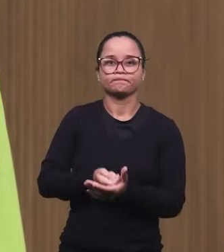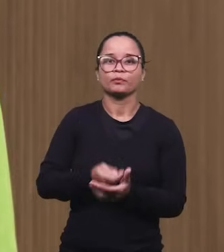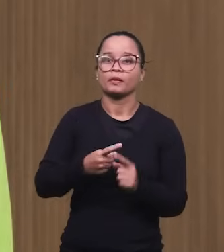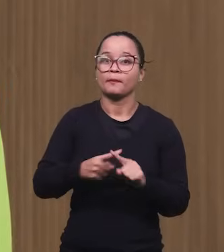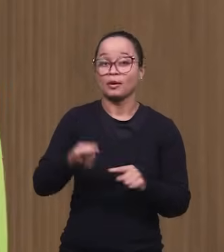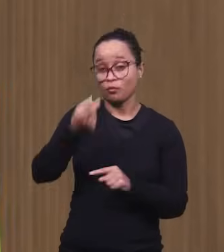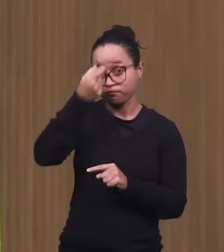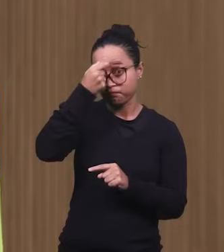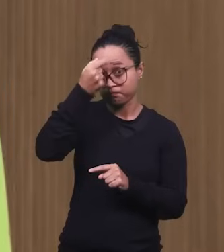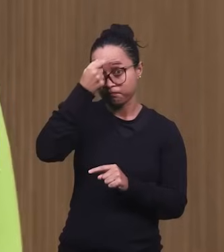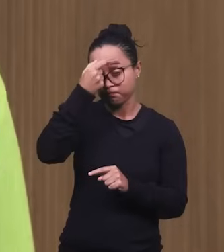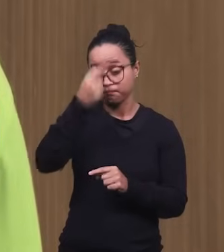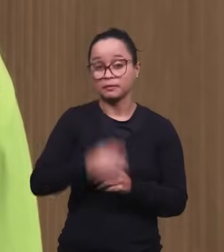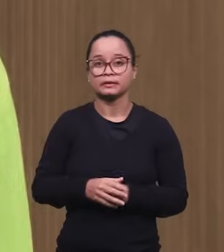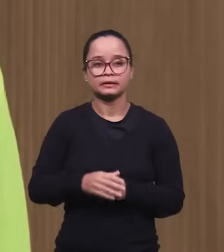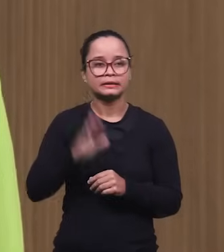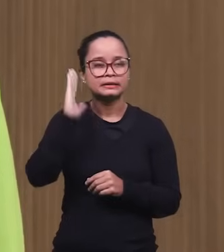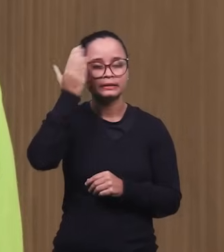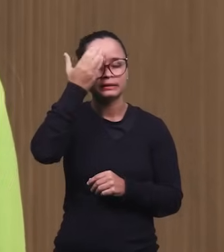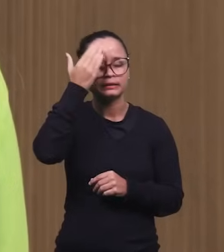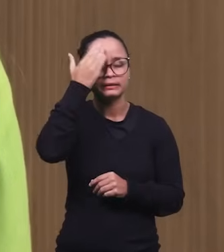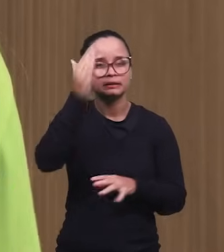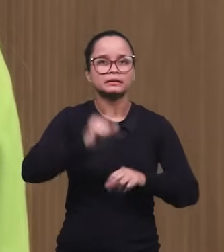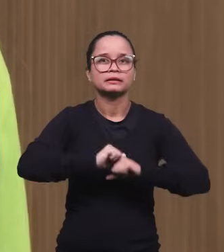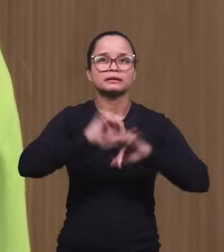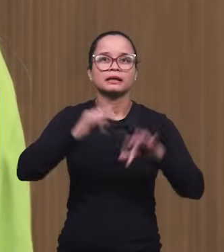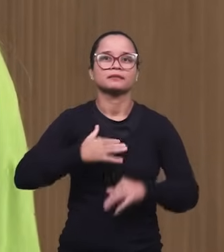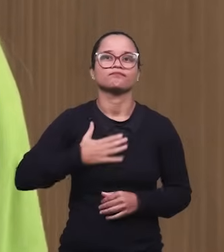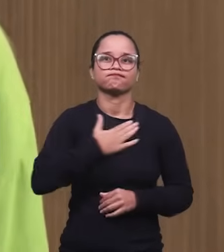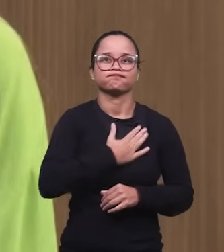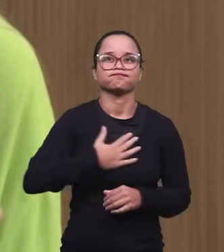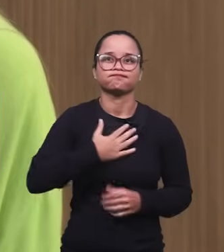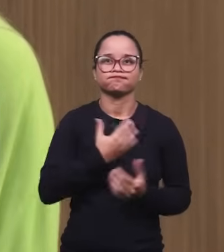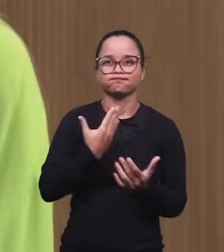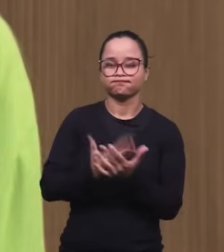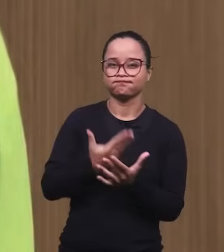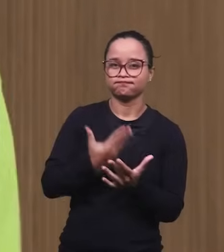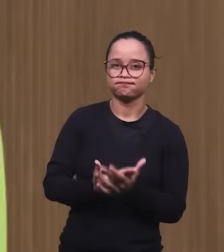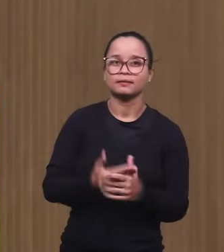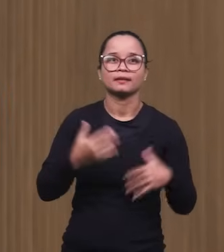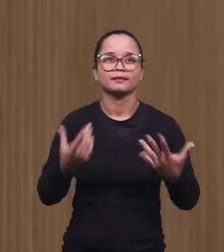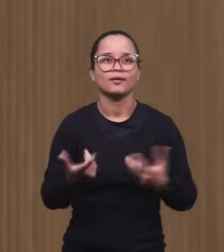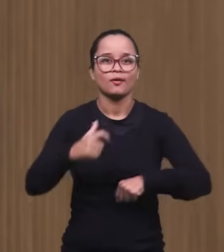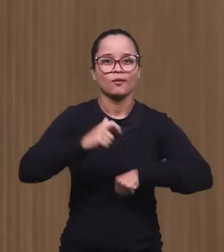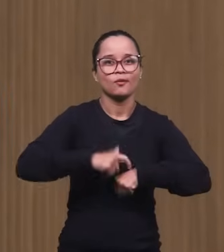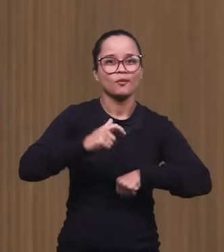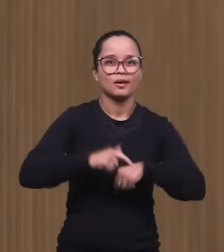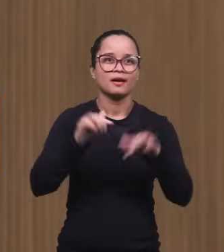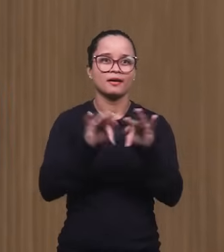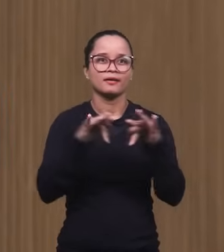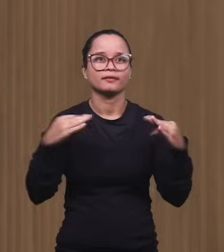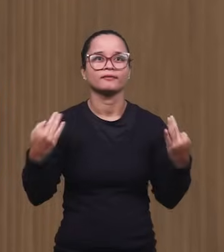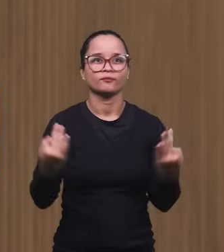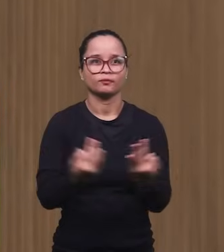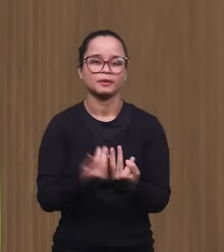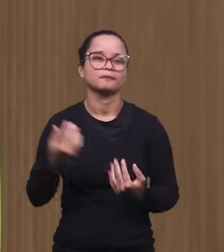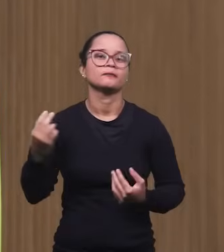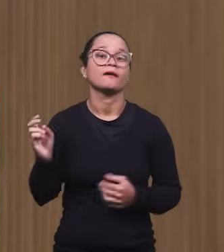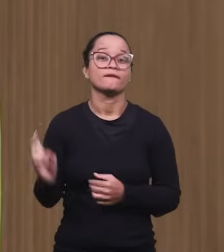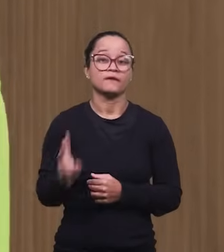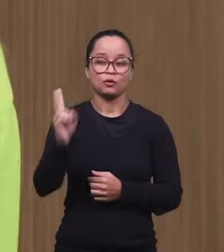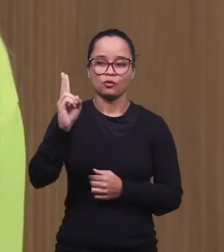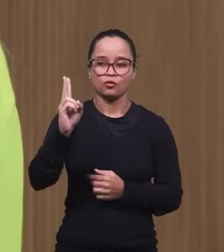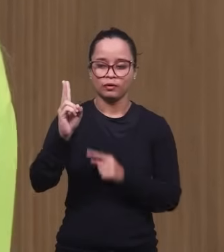de uma forma consciente, trazendo a eles essa consciência, esse prazer de estudar. E aí esse momento até da família valorizar o